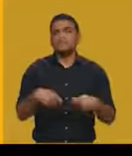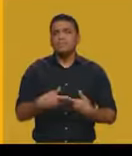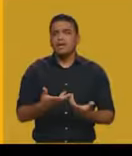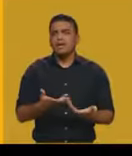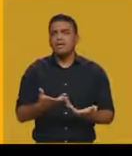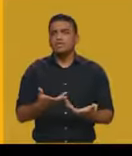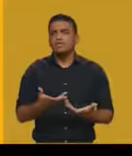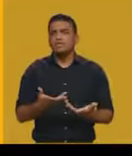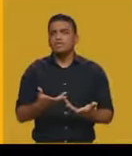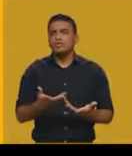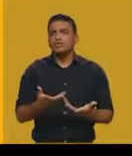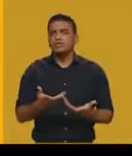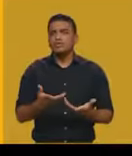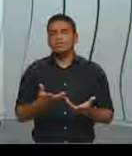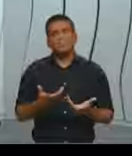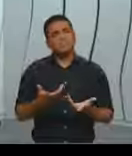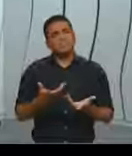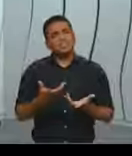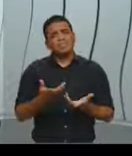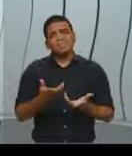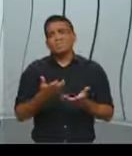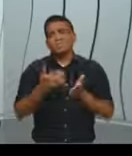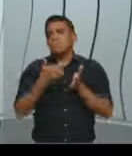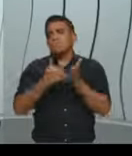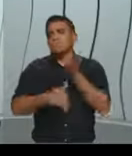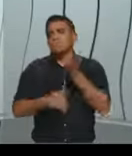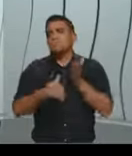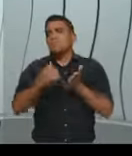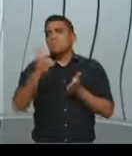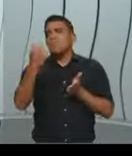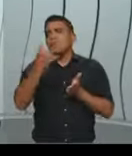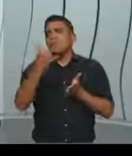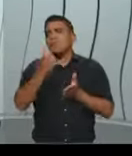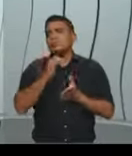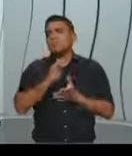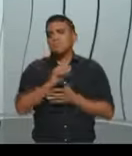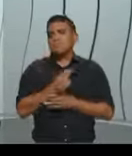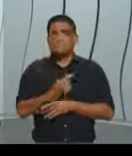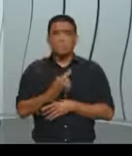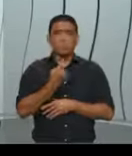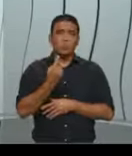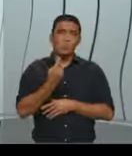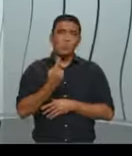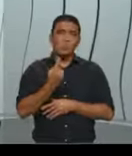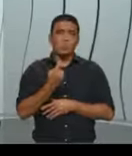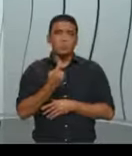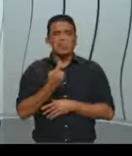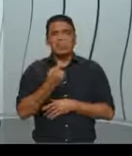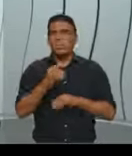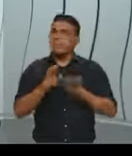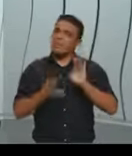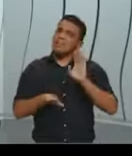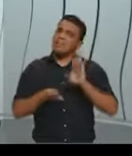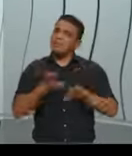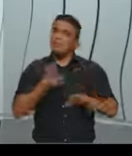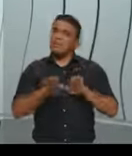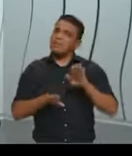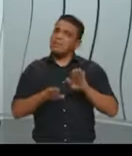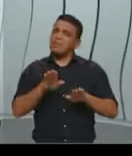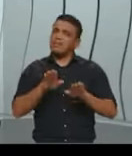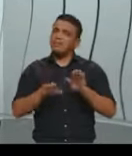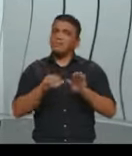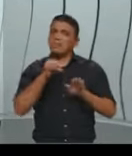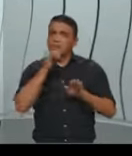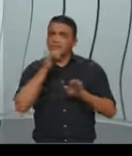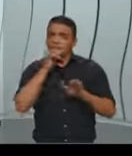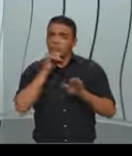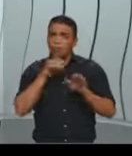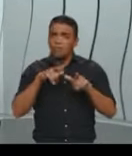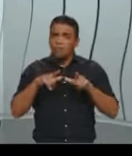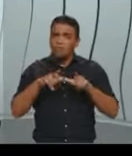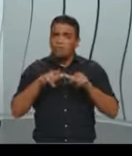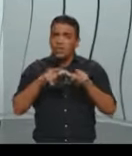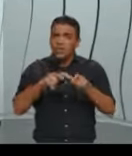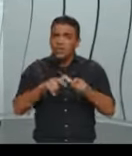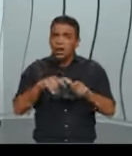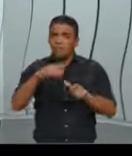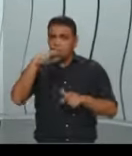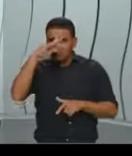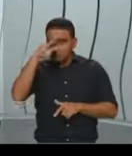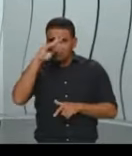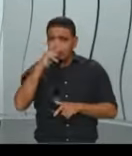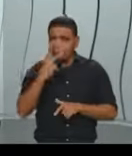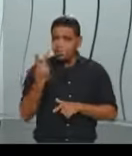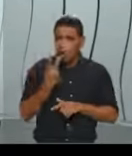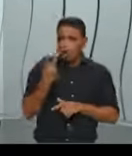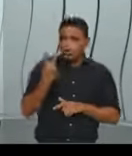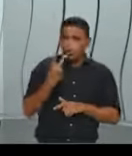a menos. Só uma? Depende do caso. Eu estou falando que eu vou viajar com Hermes, estou falando que a posição